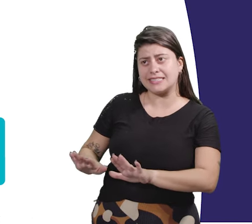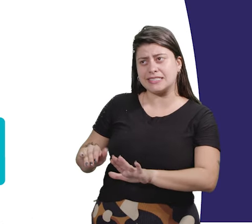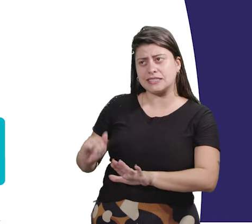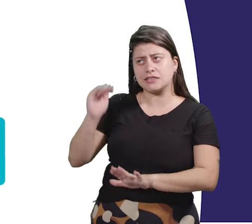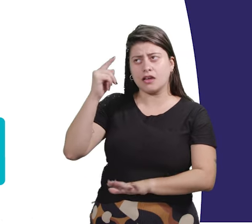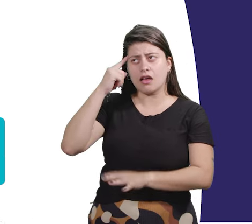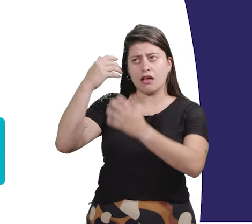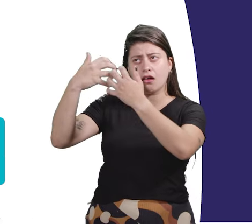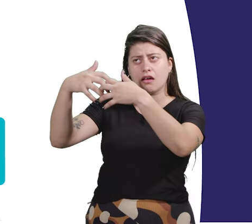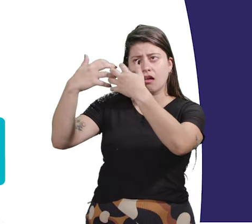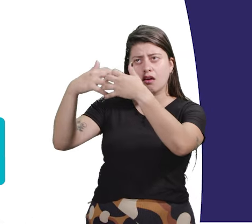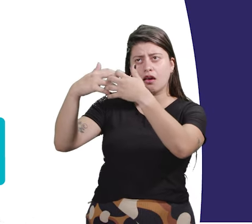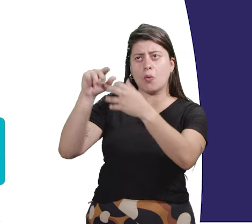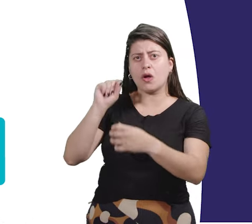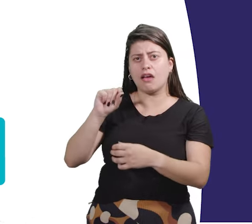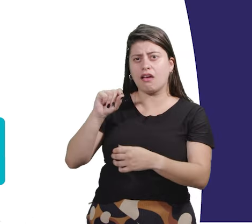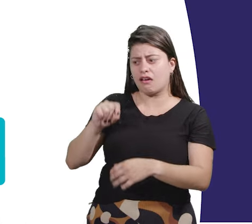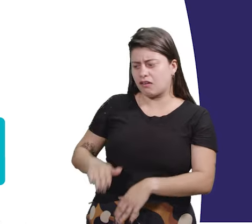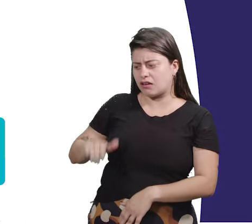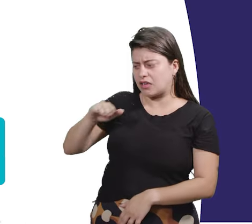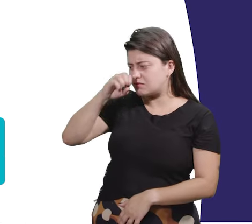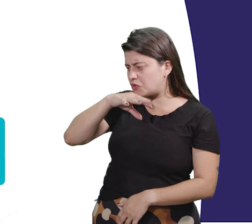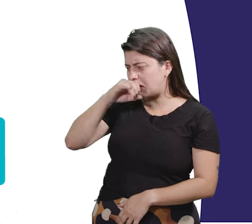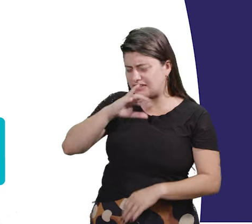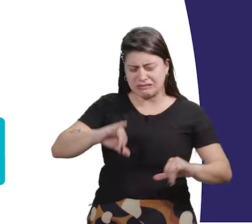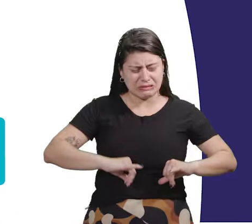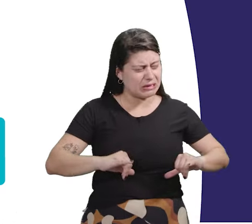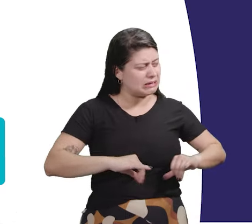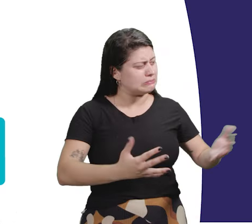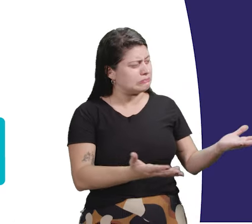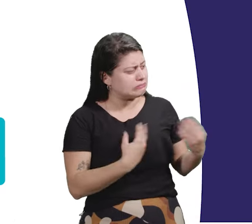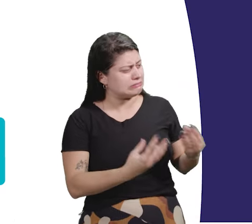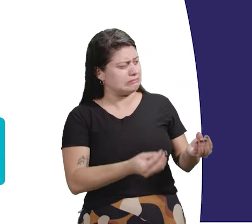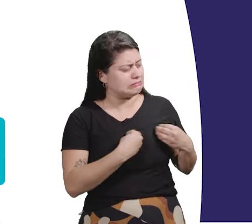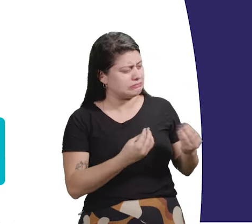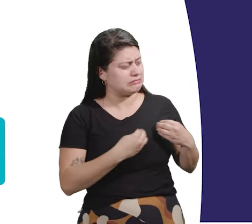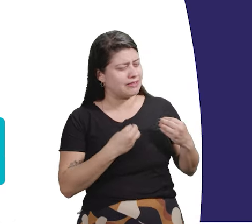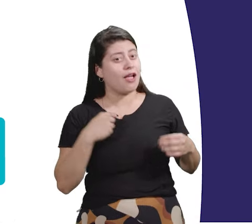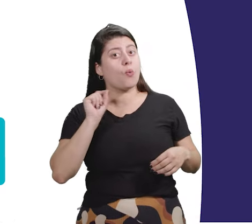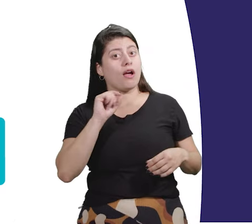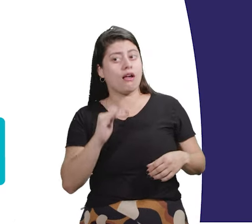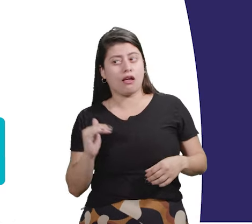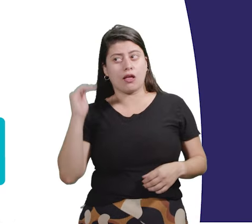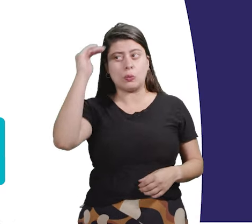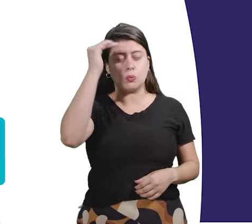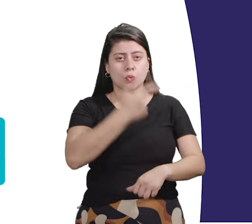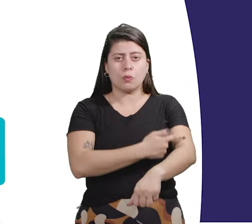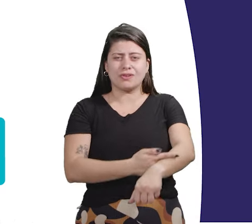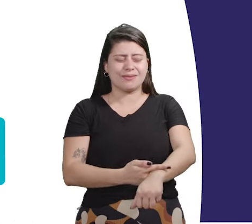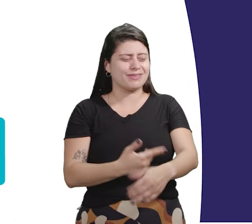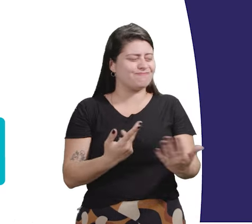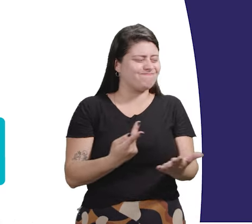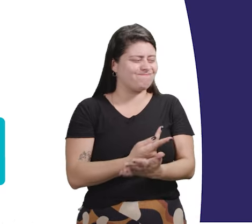consequência das violências que elas sofreram, né? Comportamentos inadequados, enfim, várias possibilidades que eu acredito